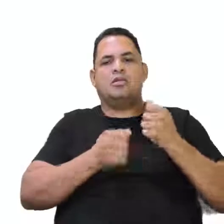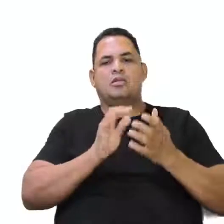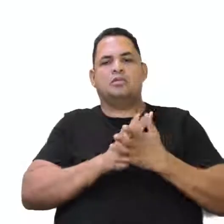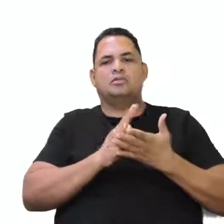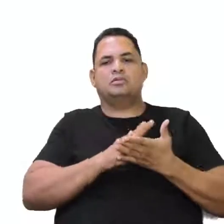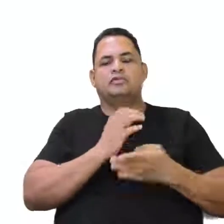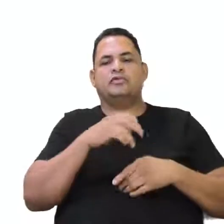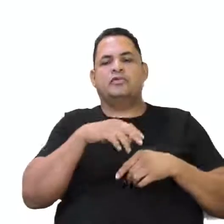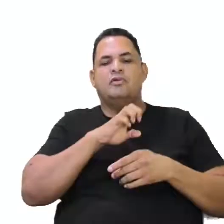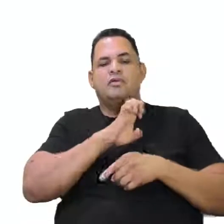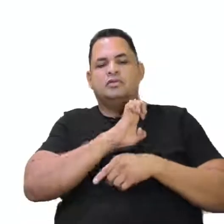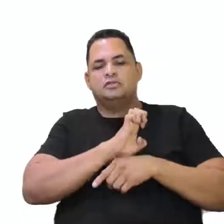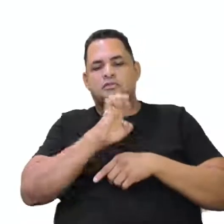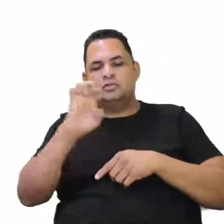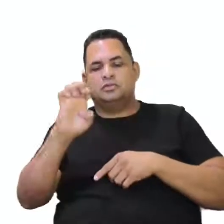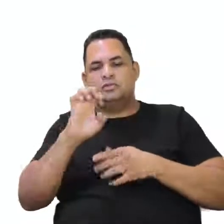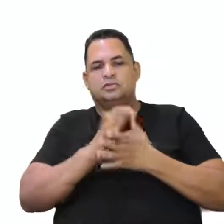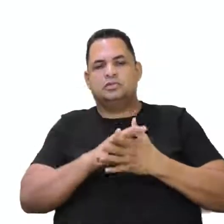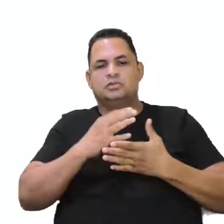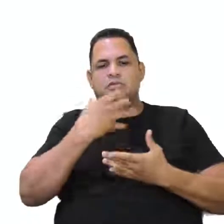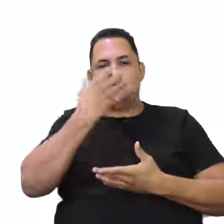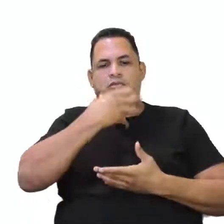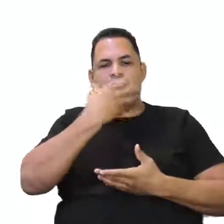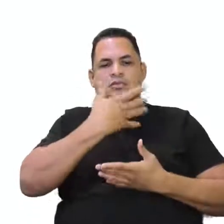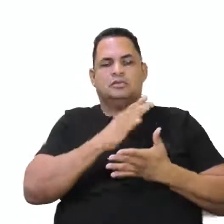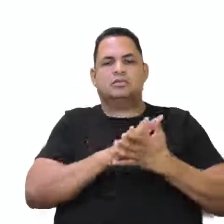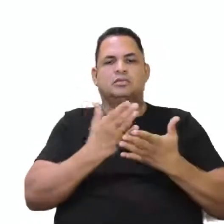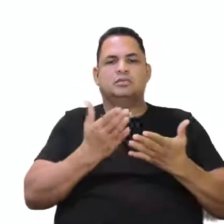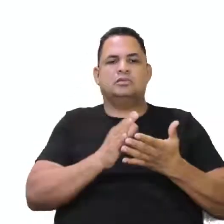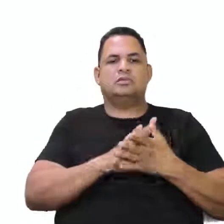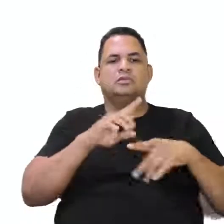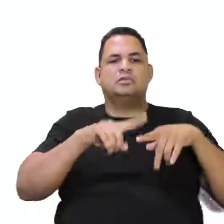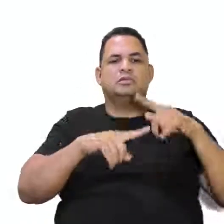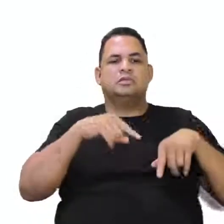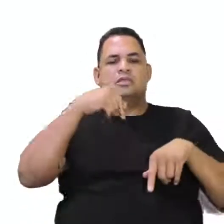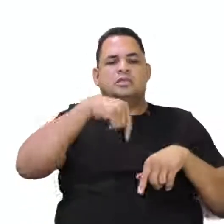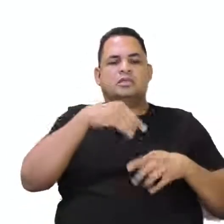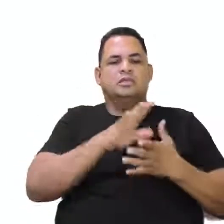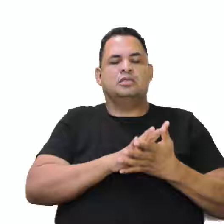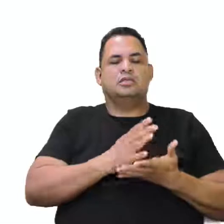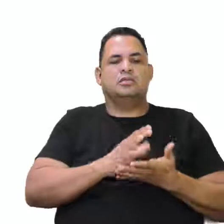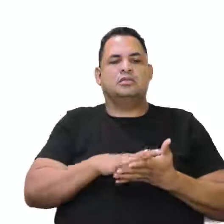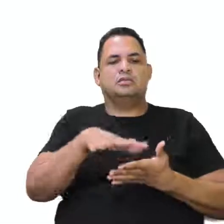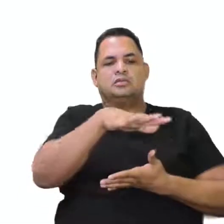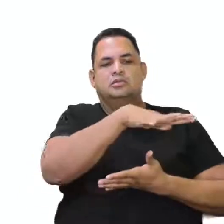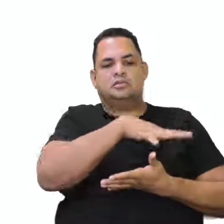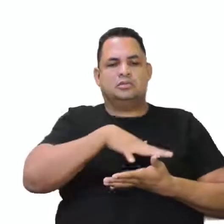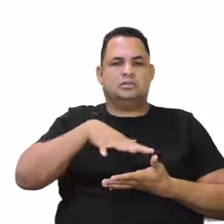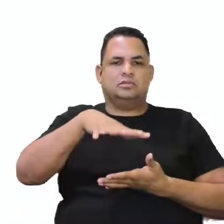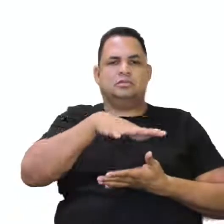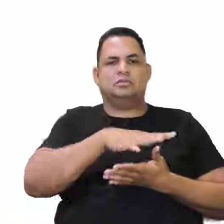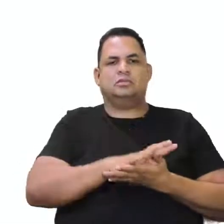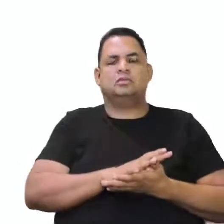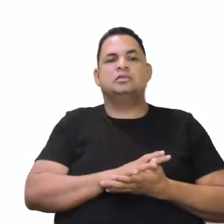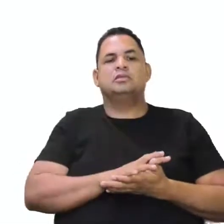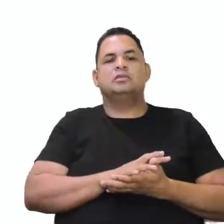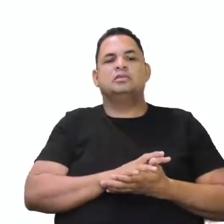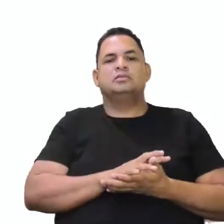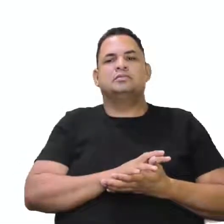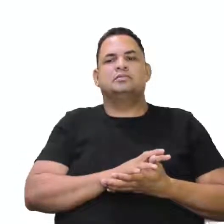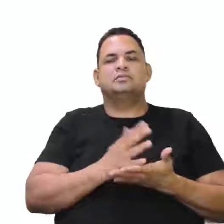nas exportações do fruto. Produto daqui da nossa região, fazendo muita gente